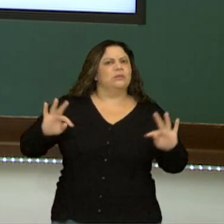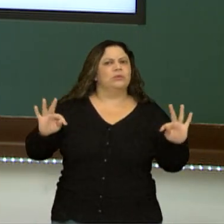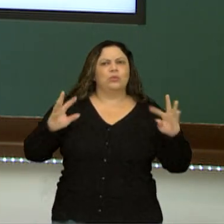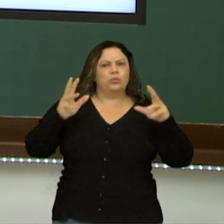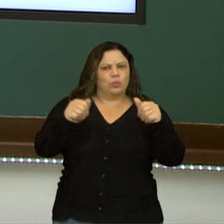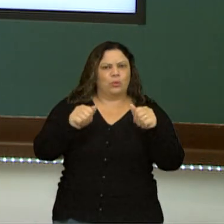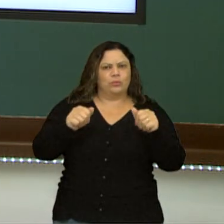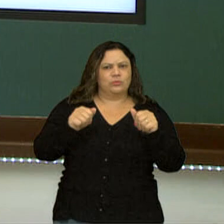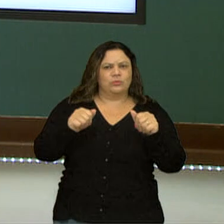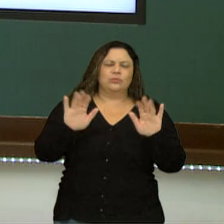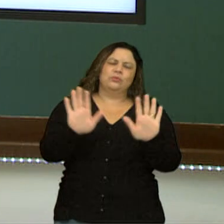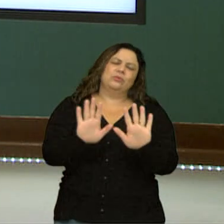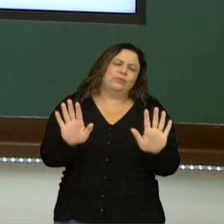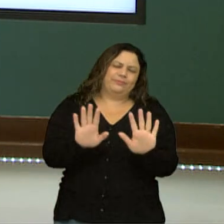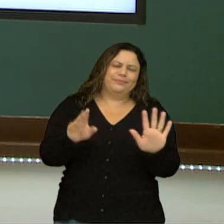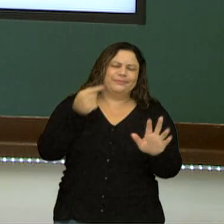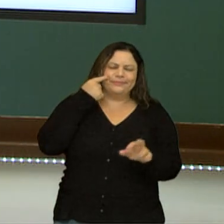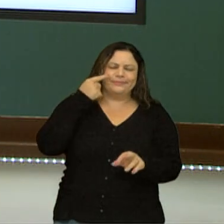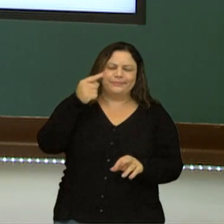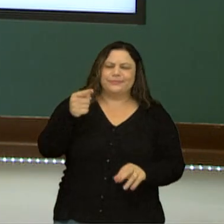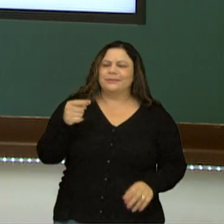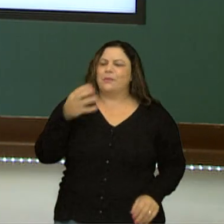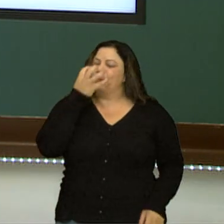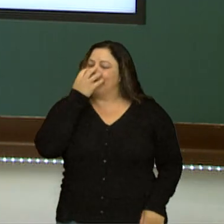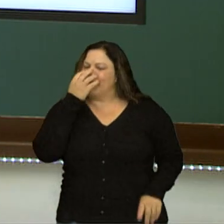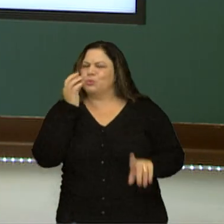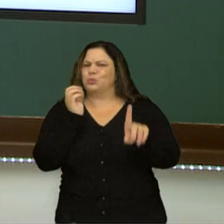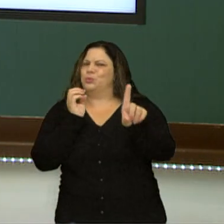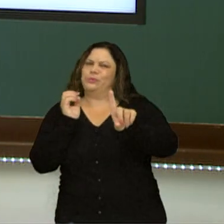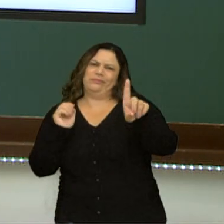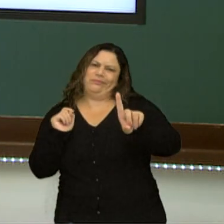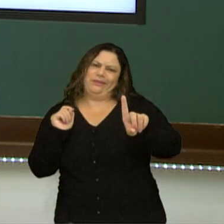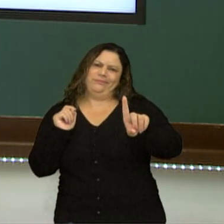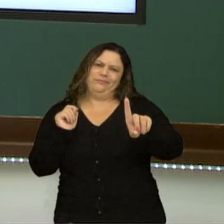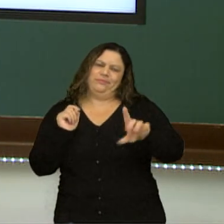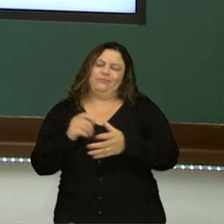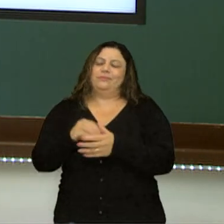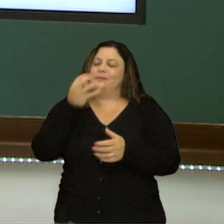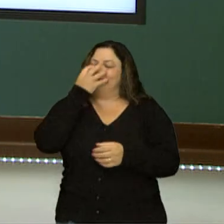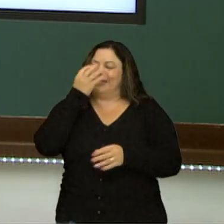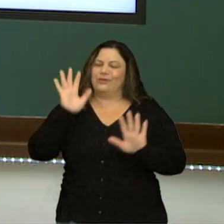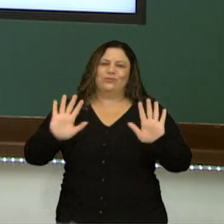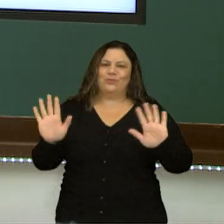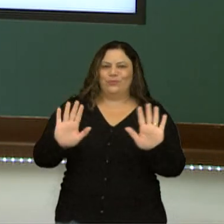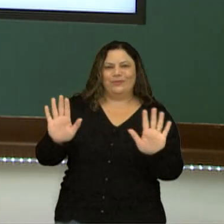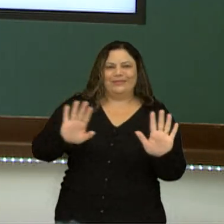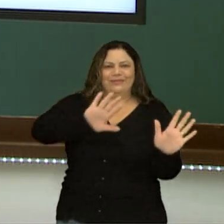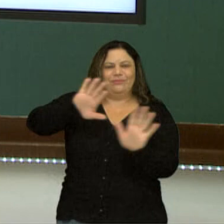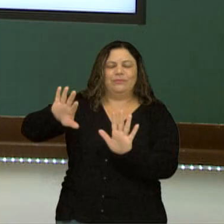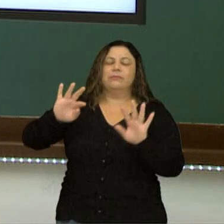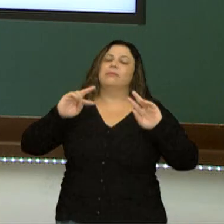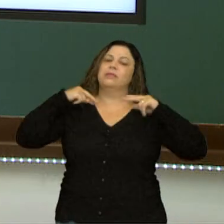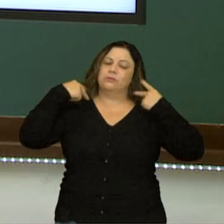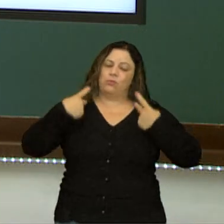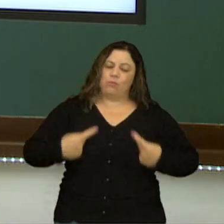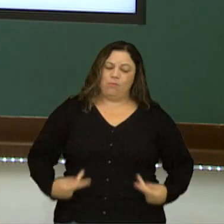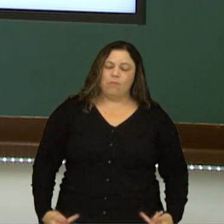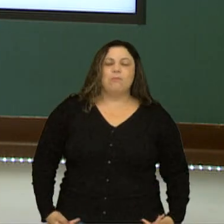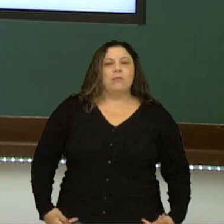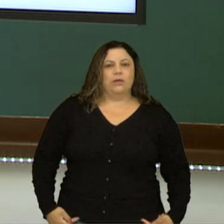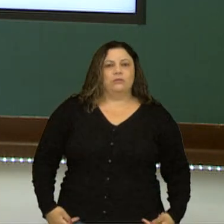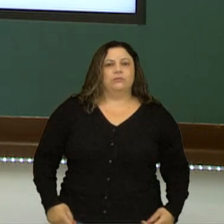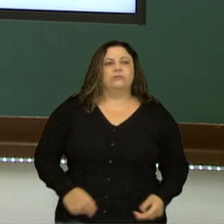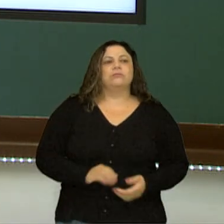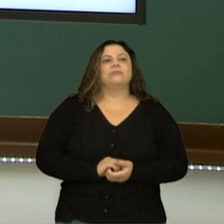vale para o cachorrinho não, tá? Você pode tratar o cachorrinho como irmão, mas não vale não, tá? O cachorrinho não é